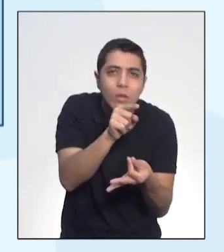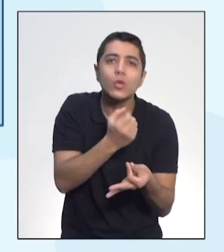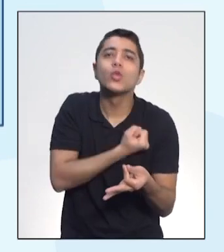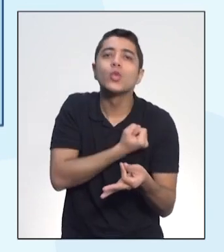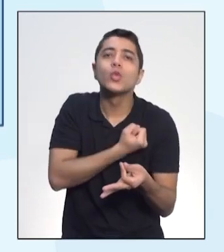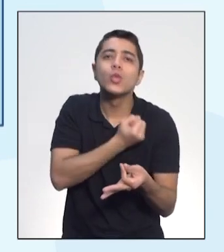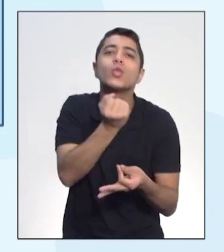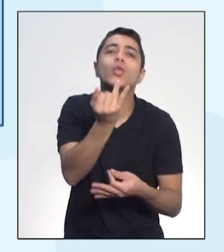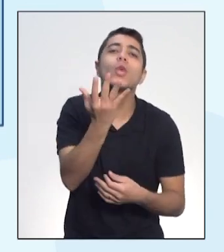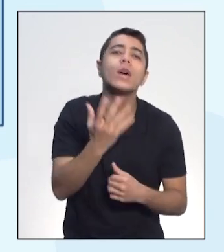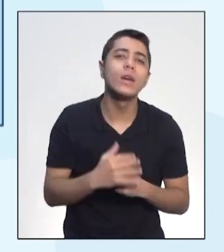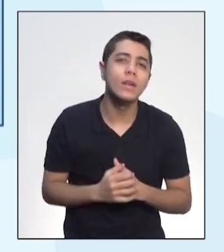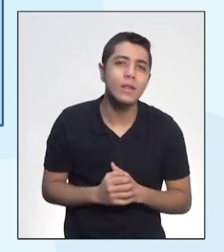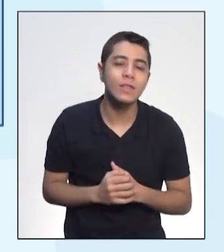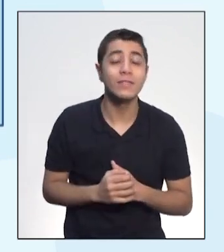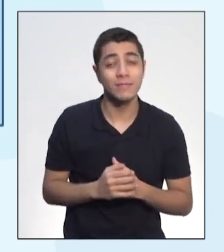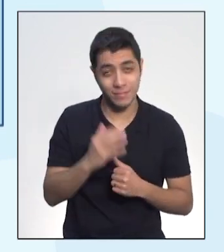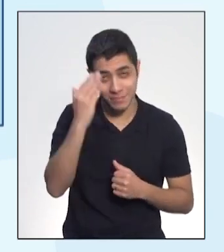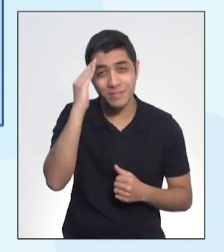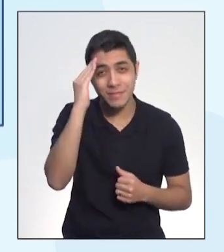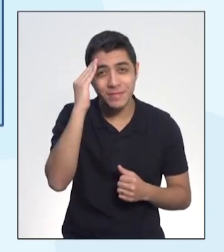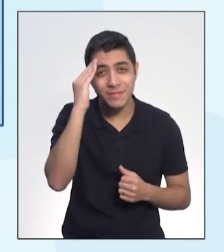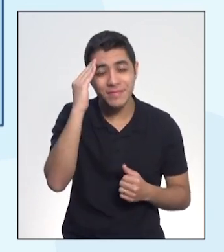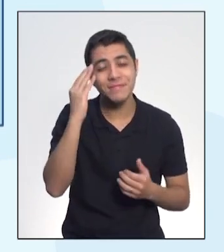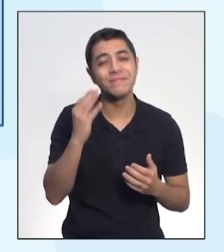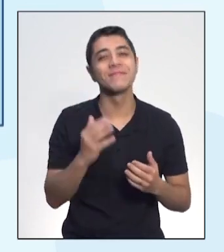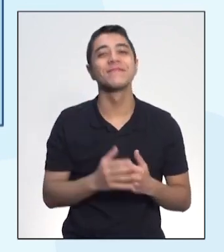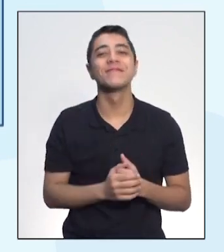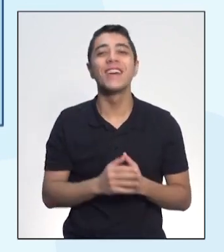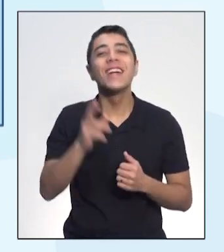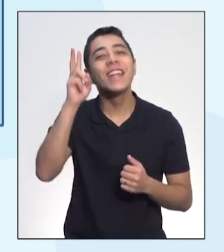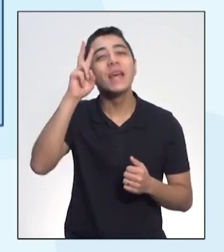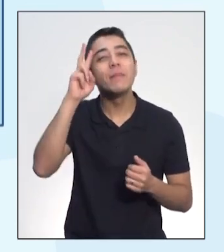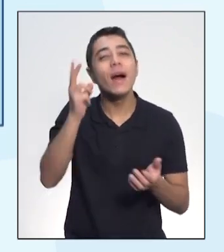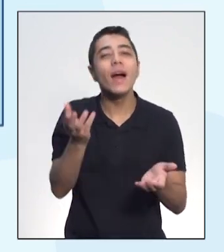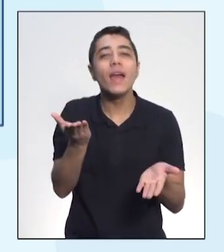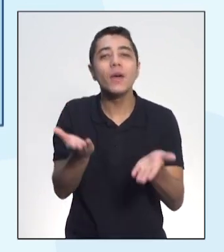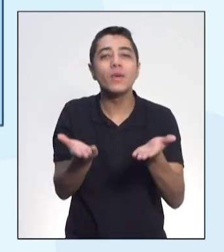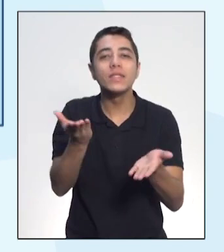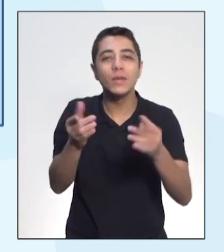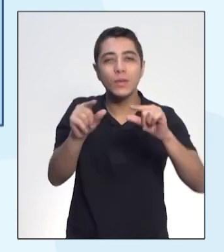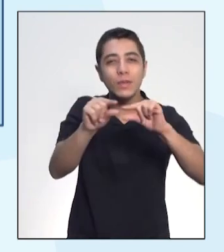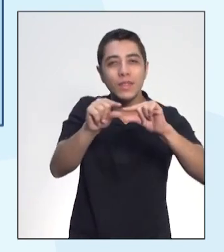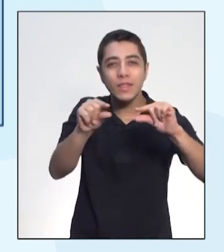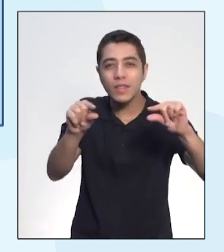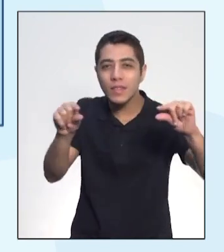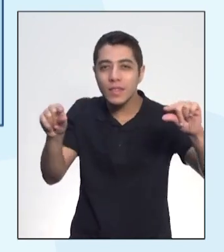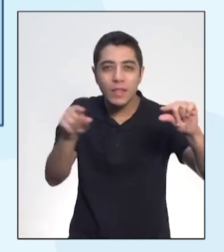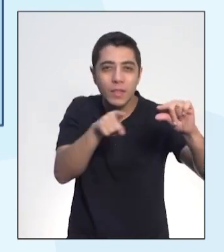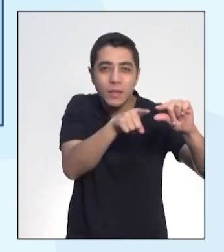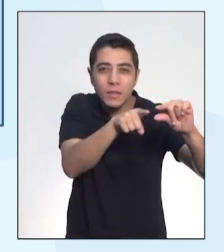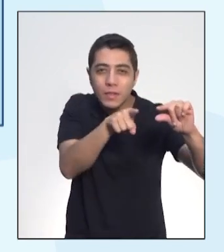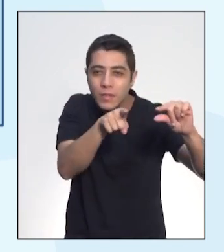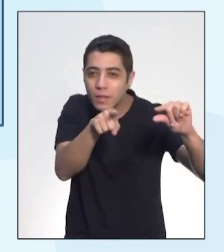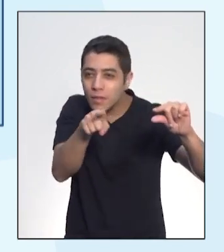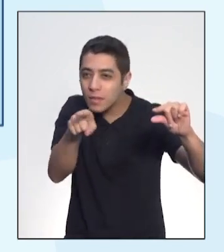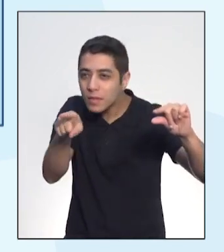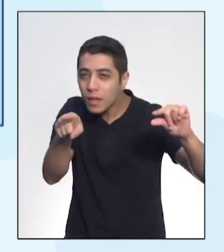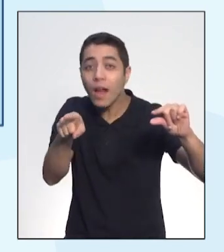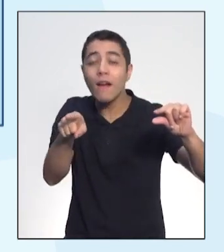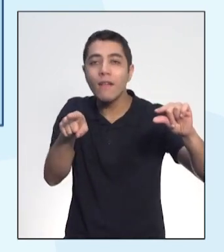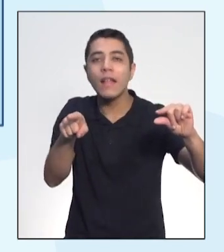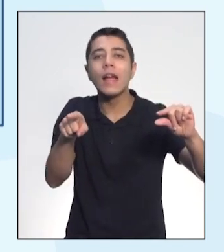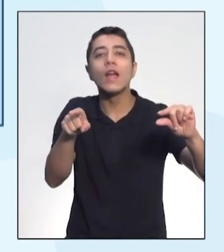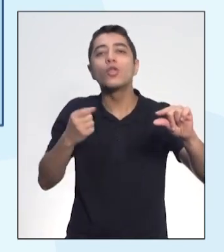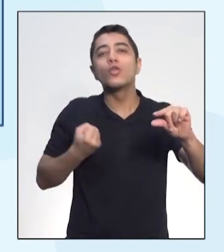Então entendi. O C é o termo independente. Todo termo independente é onde cruza o eixo Y?